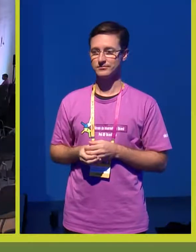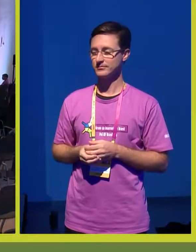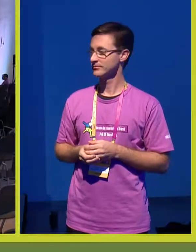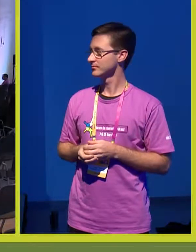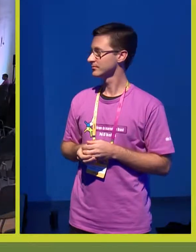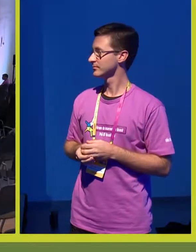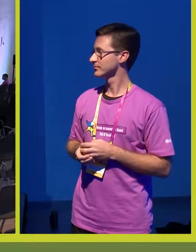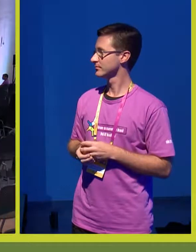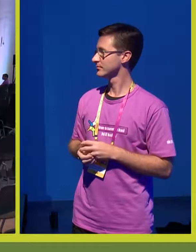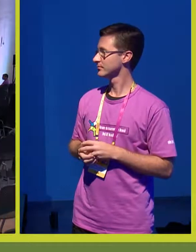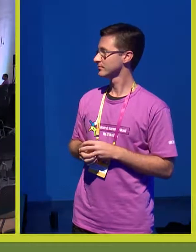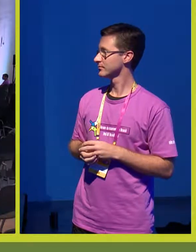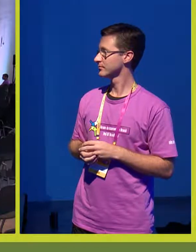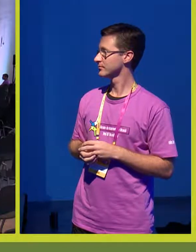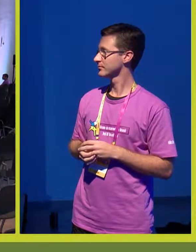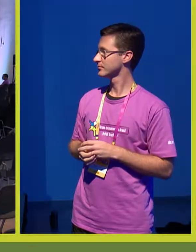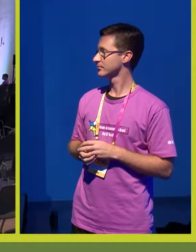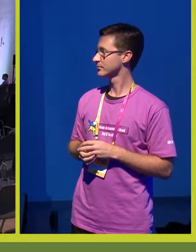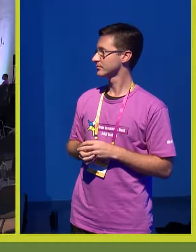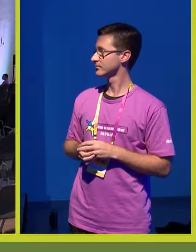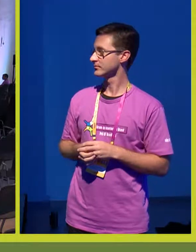uma apresentação, se puder colocar.